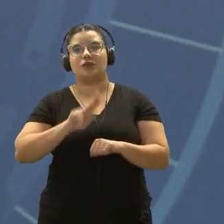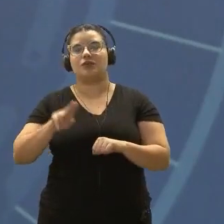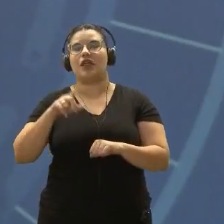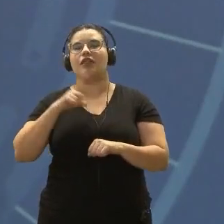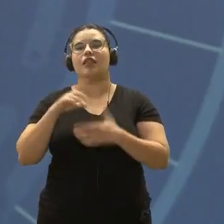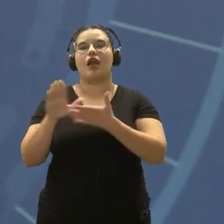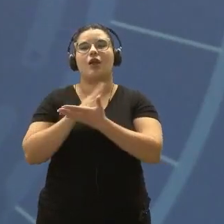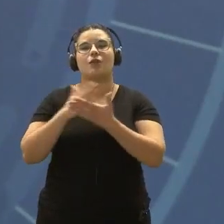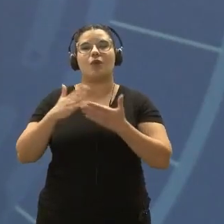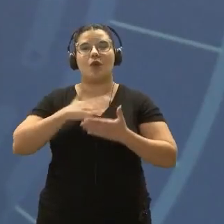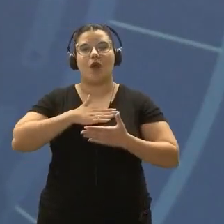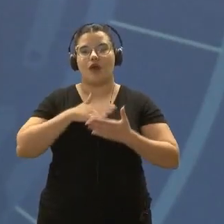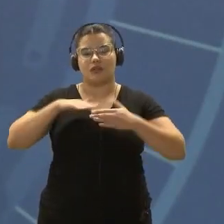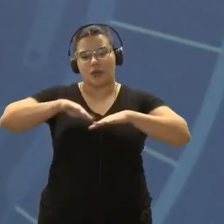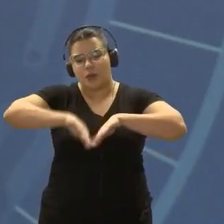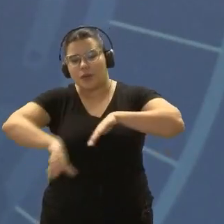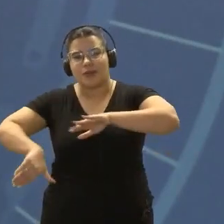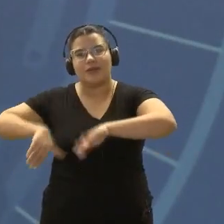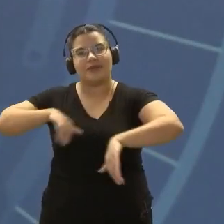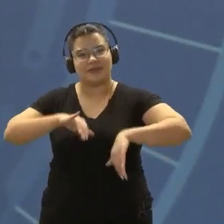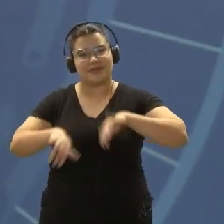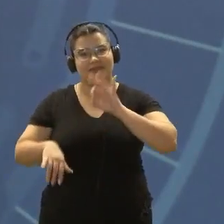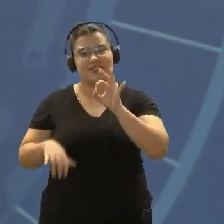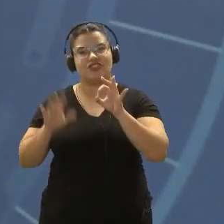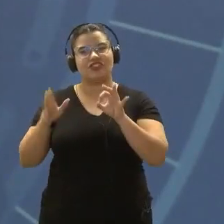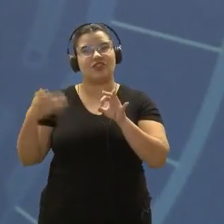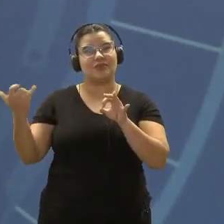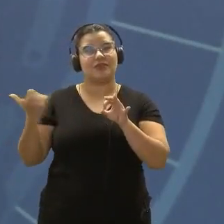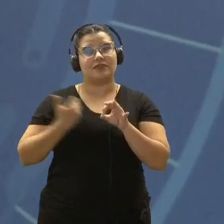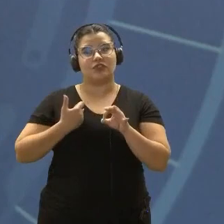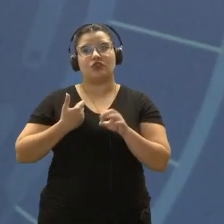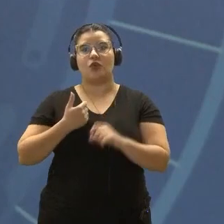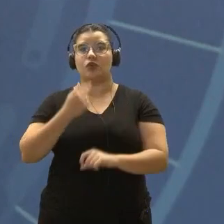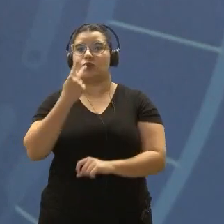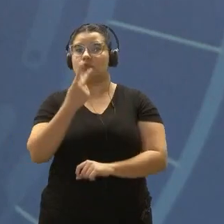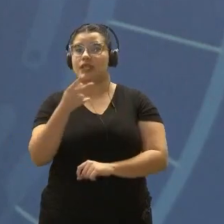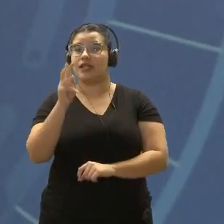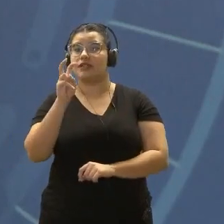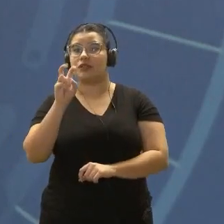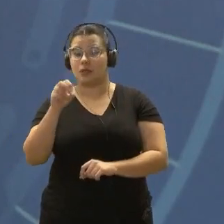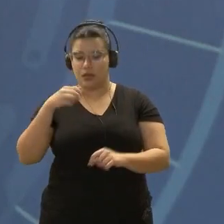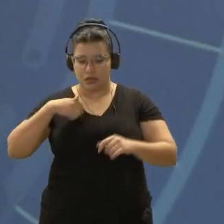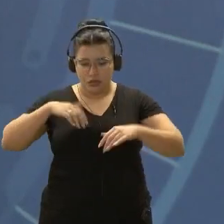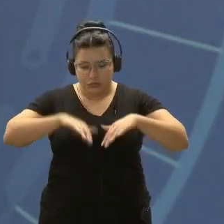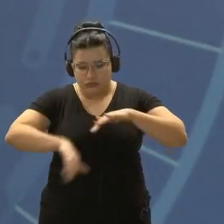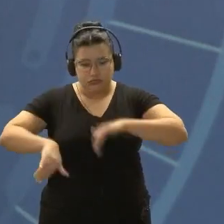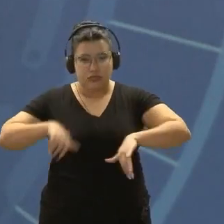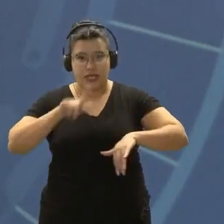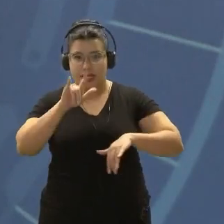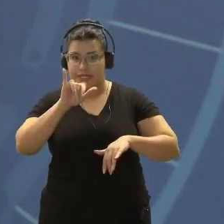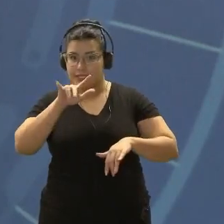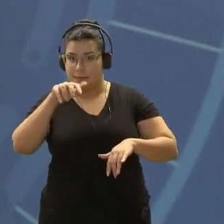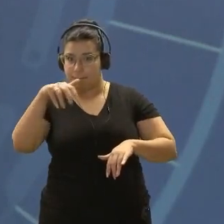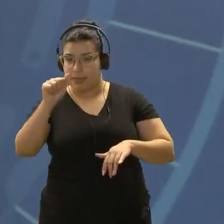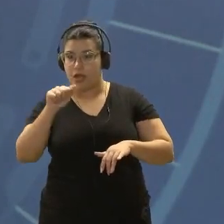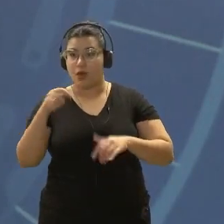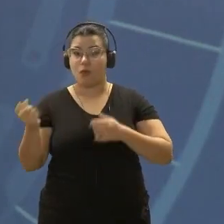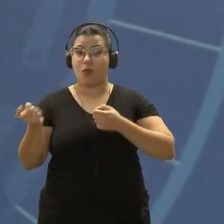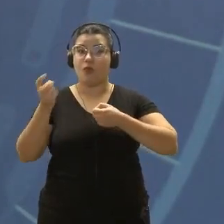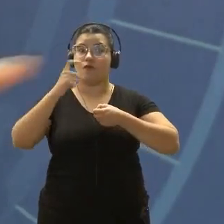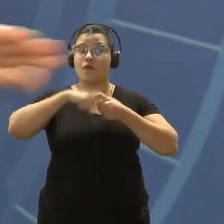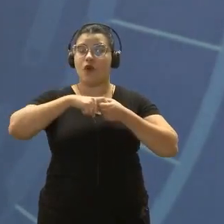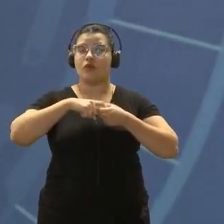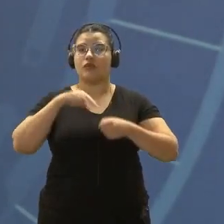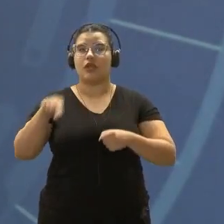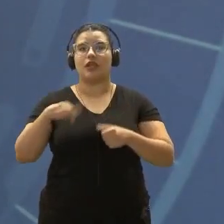mergulhar. E ele já falou para mim que se ele mergulhar com 250 de glicemia, quando ele